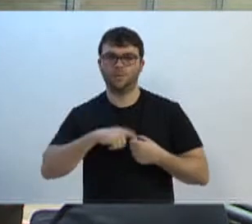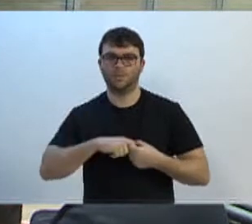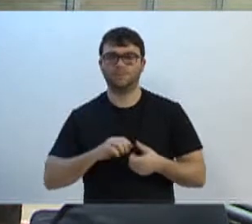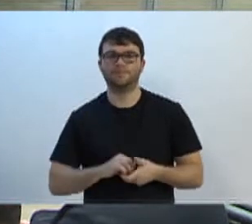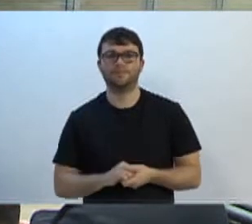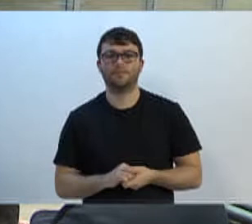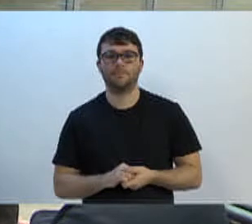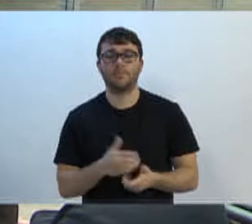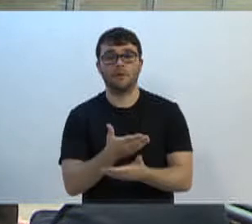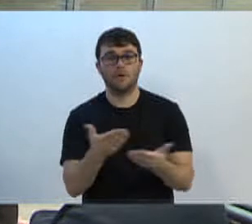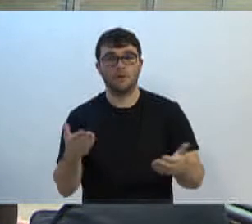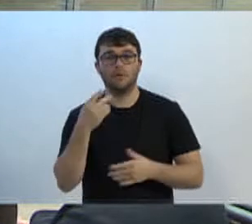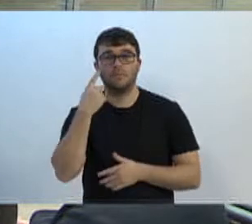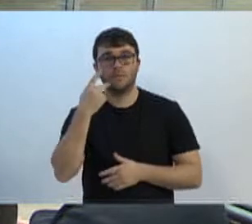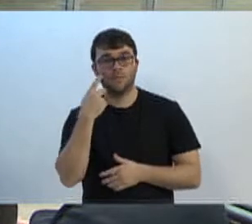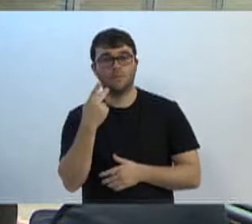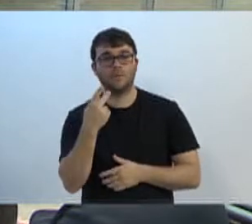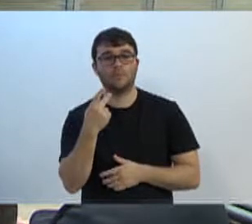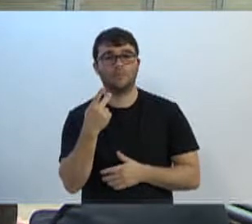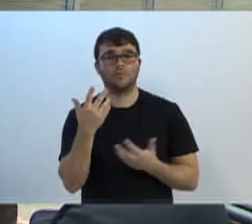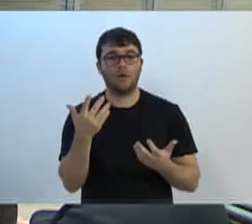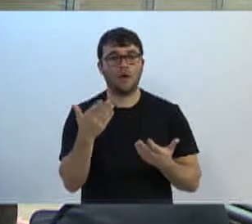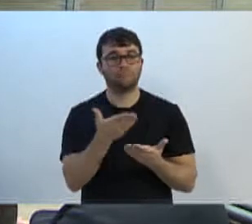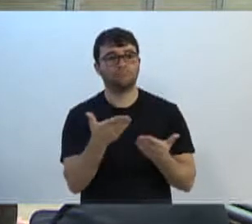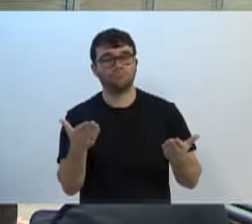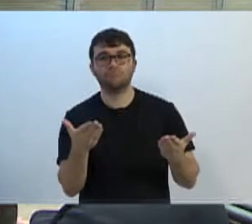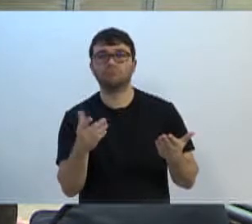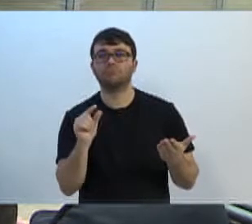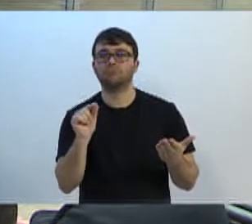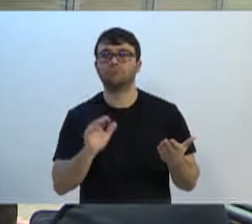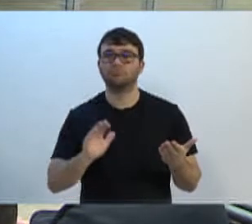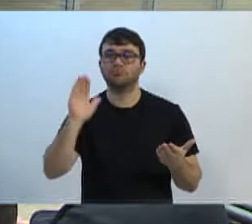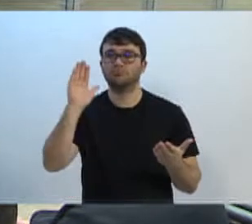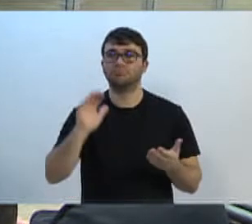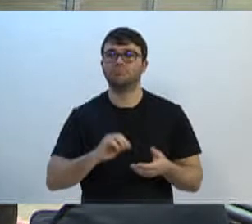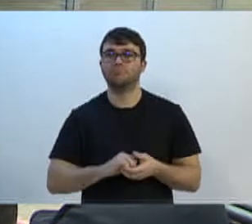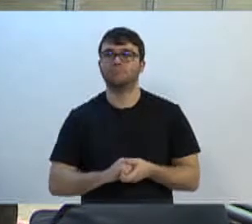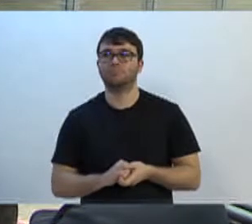eu gostaria de saber Oi